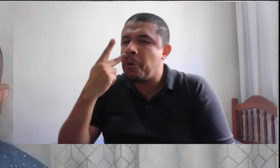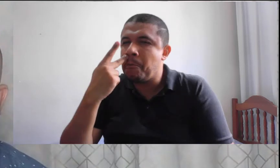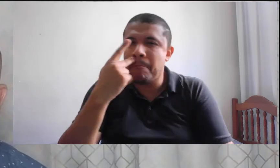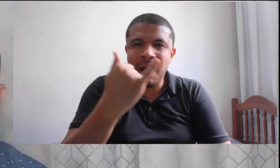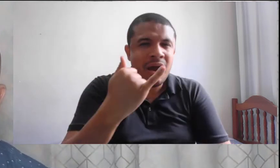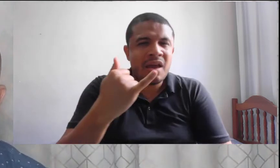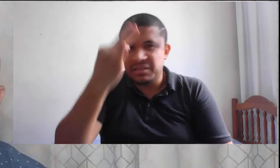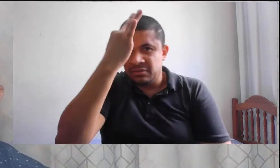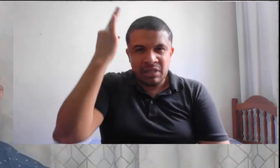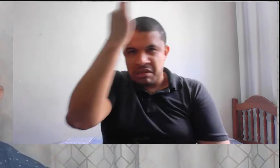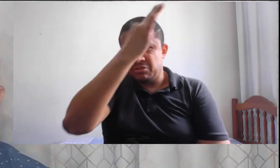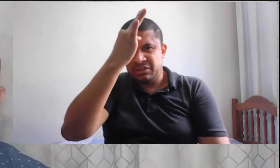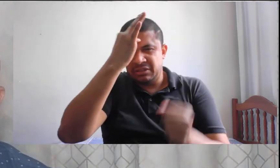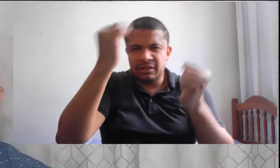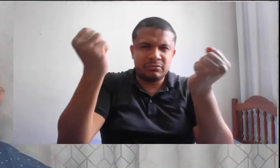Santo.